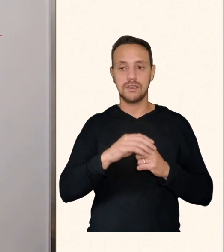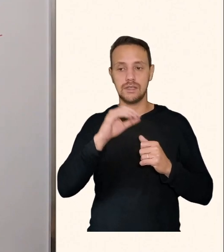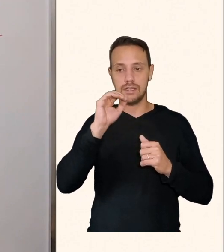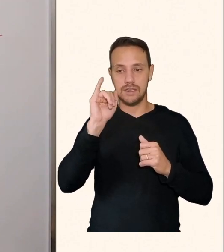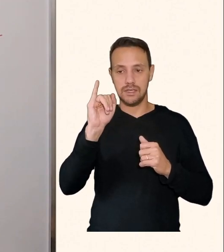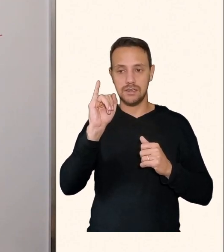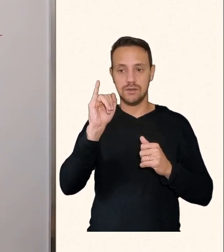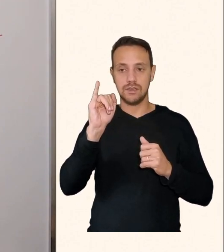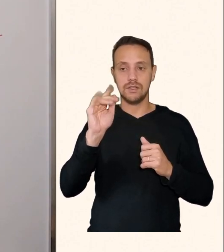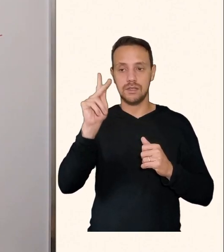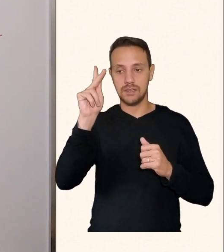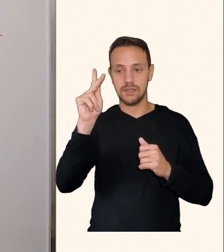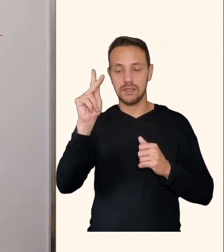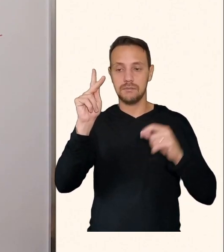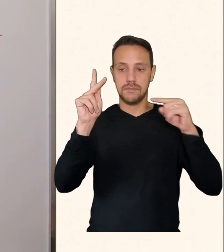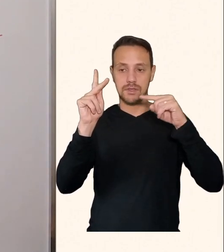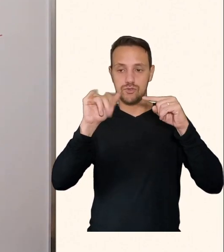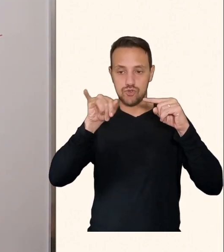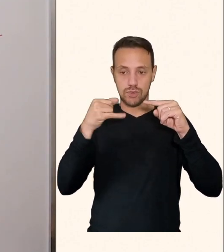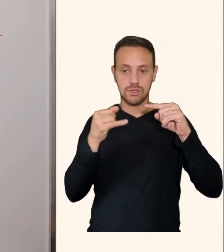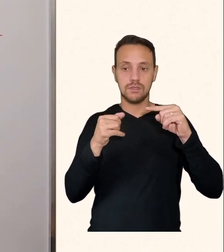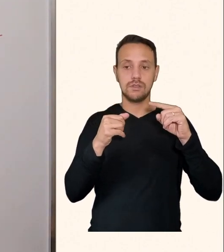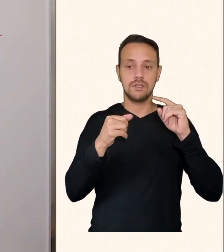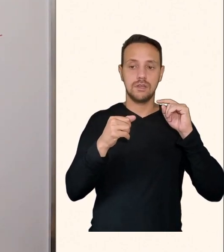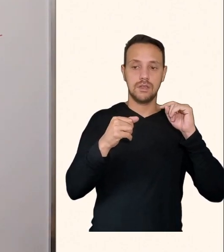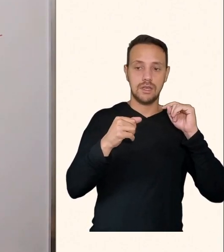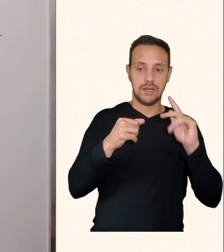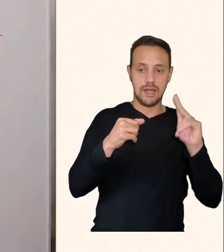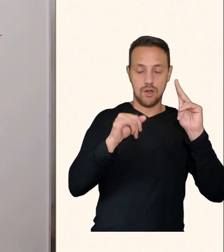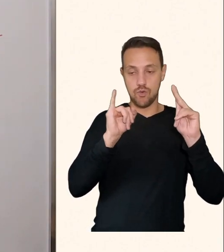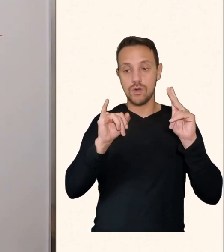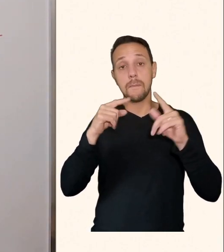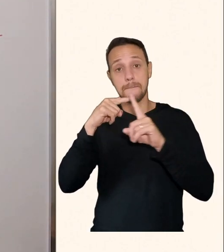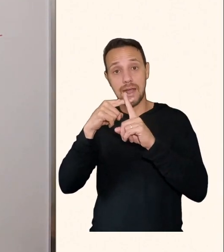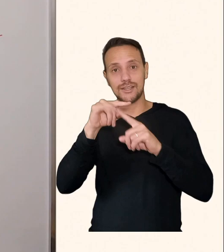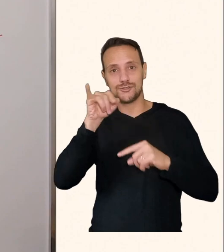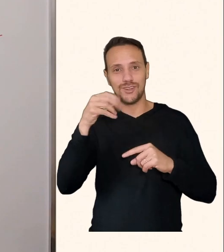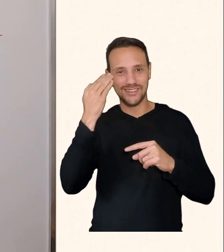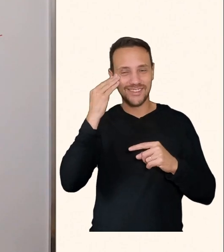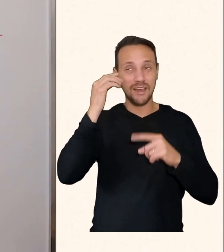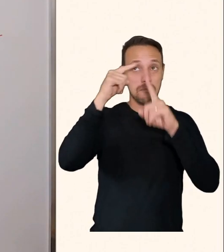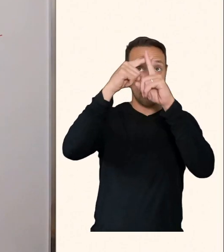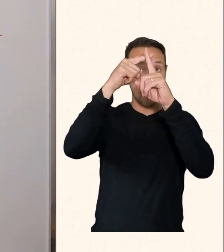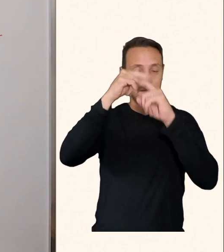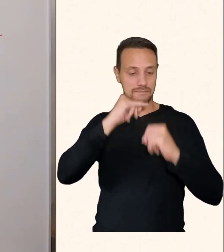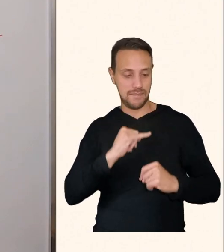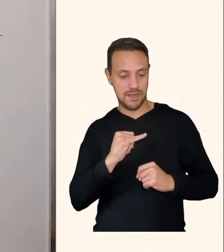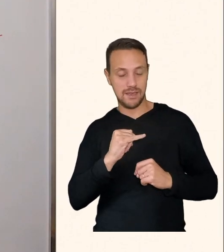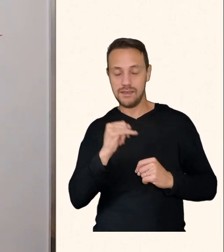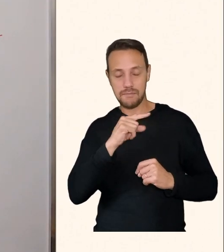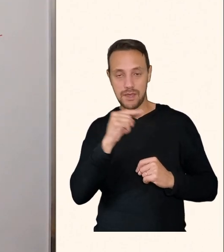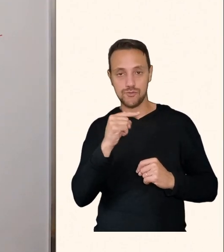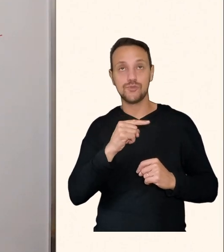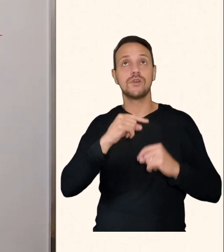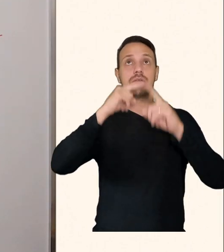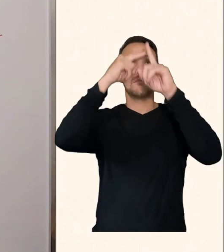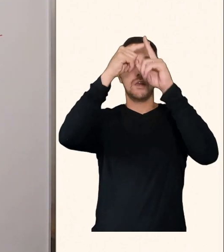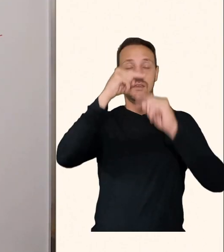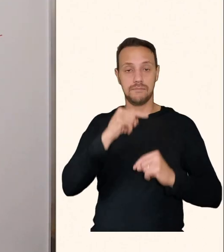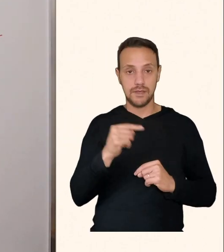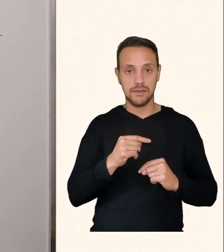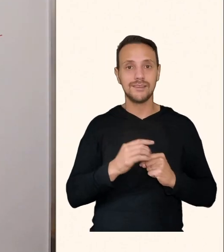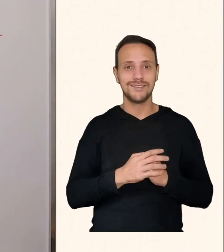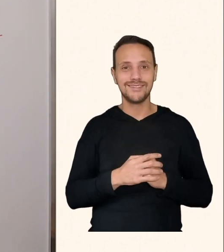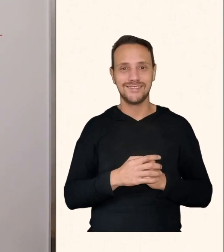I. J com K dá mais I. Legal. O que a gente já sabia, quando a gente